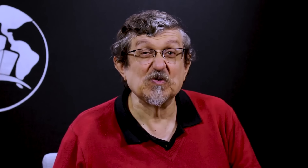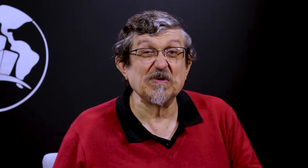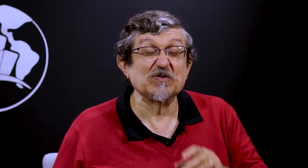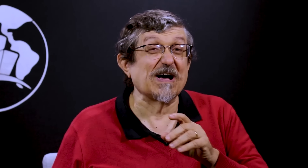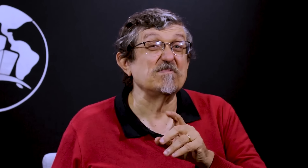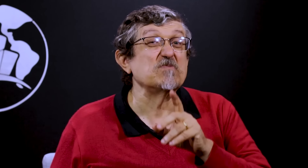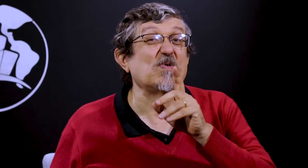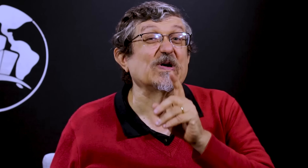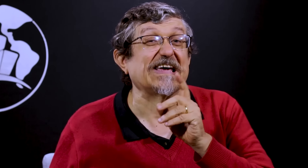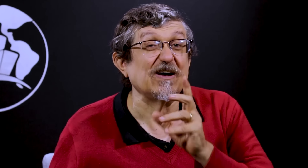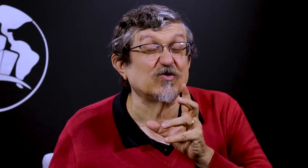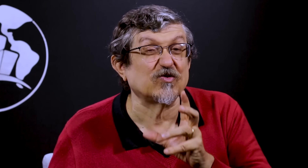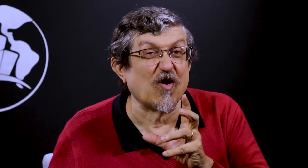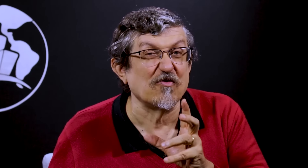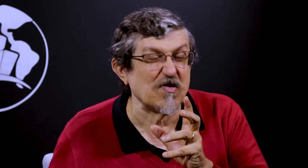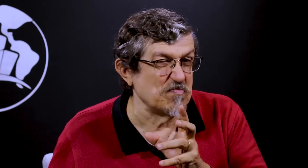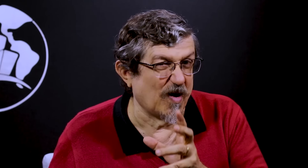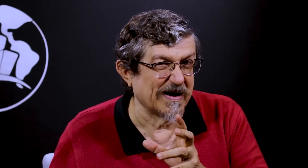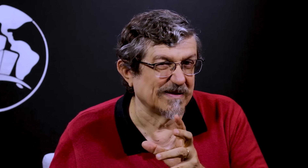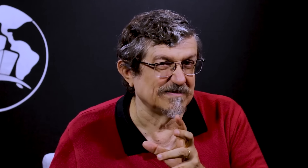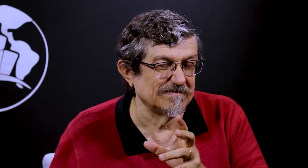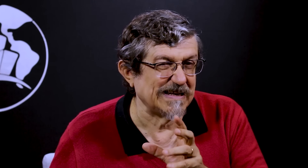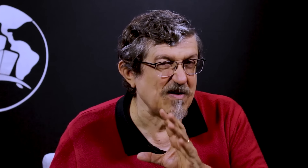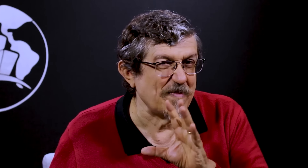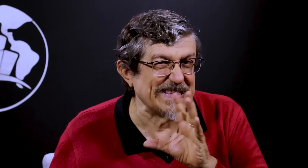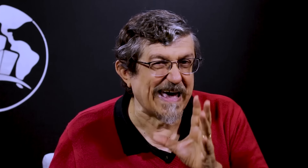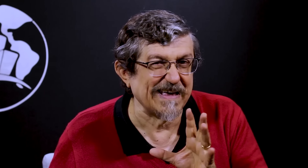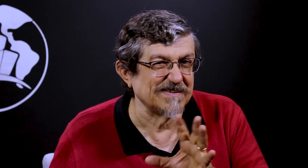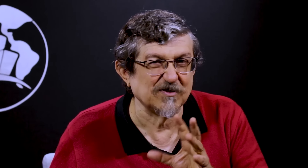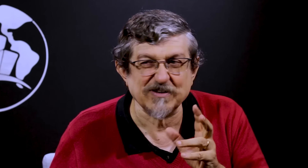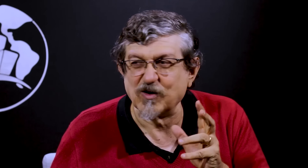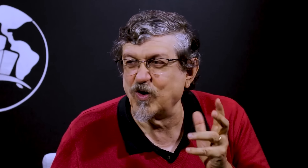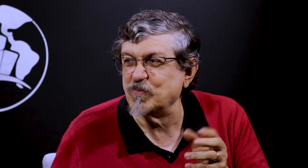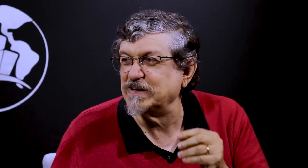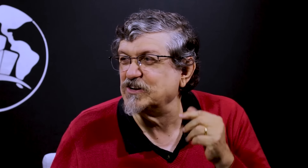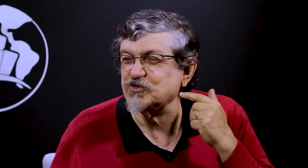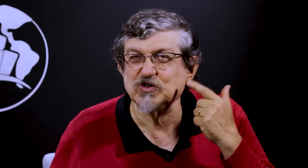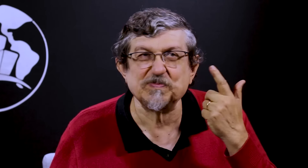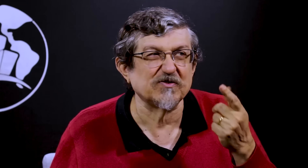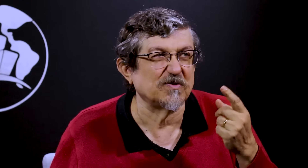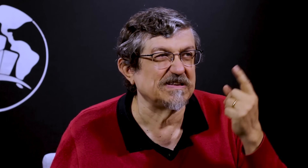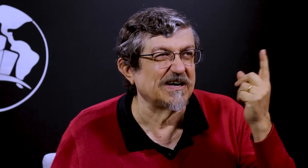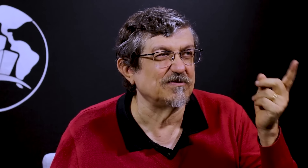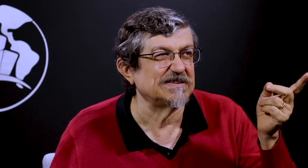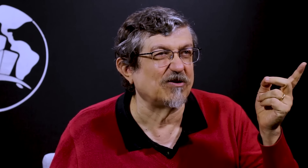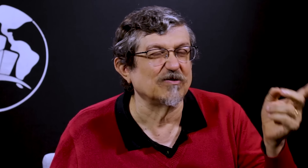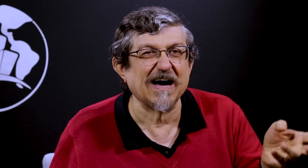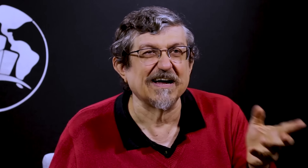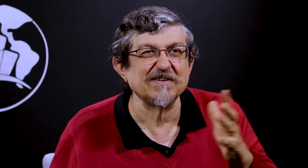para dormir no caminho porque o sol foi embora. Não tem nenhuma ideia de que o Jacó planejou